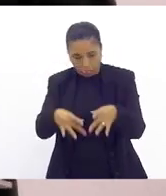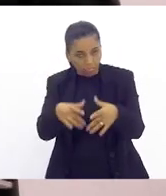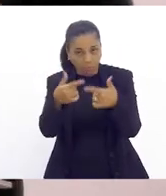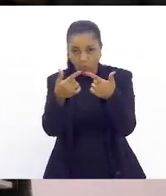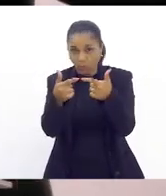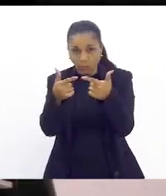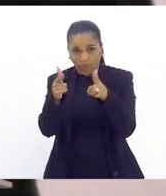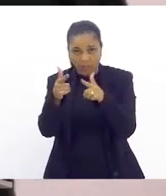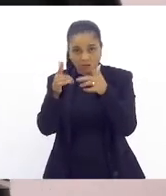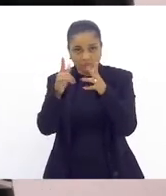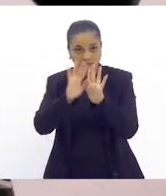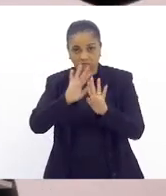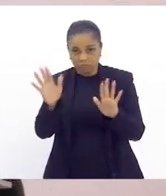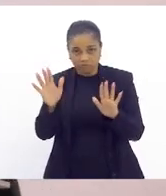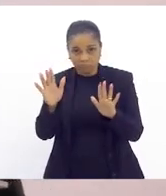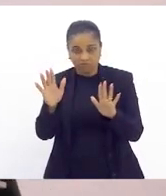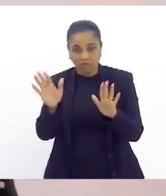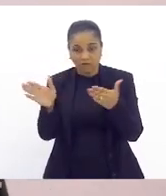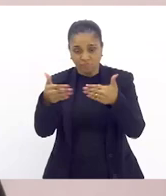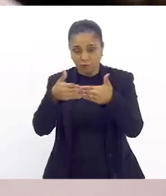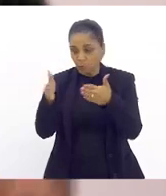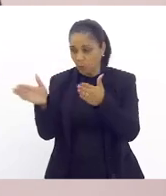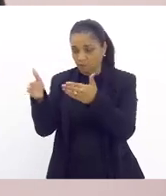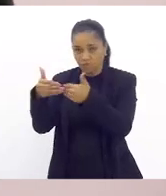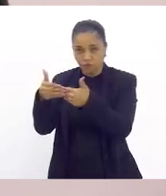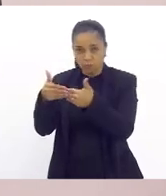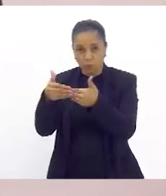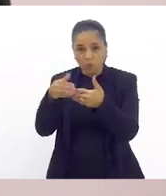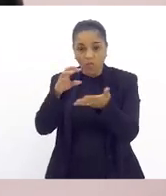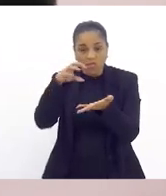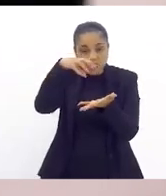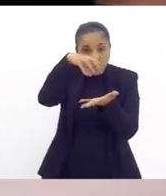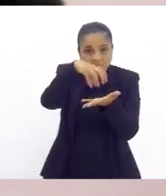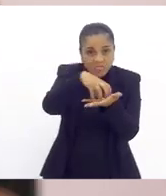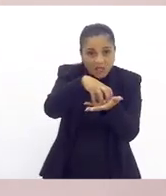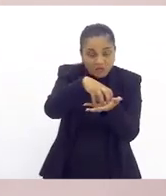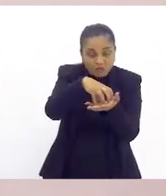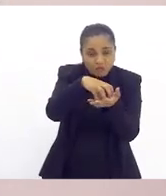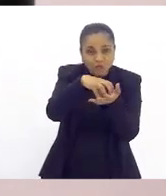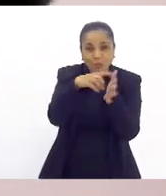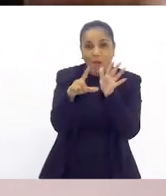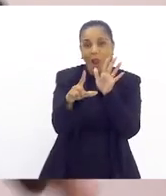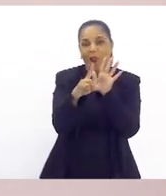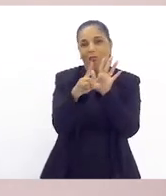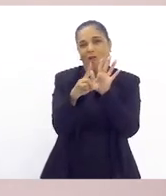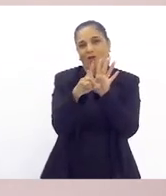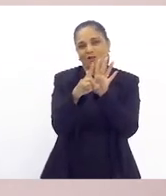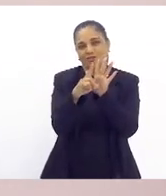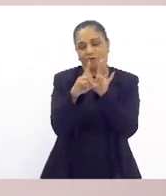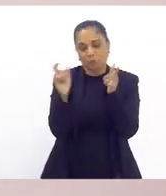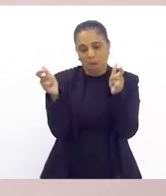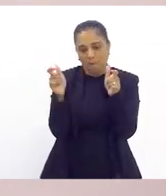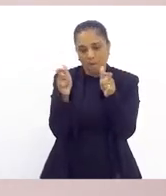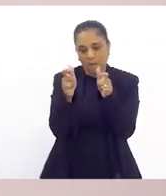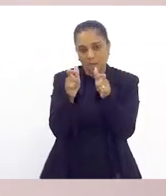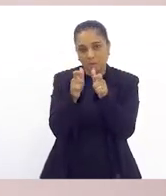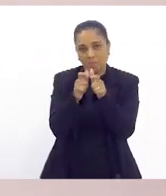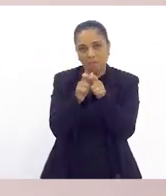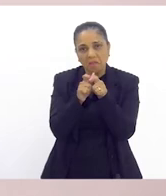existe é um imposto de atendimento dentro de um comércio então foi regredindo as coisas foram regredidas